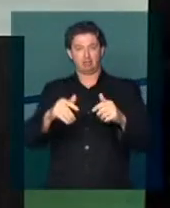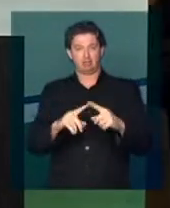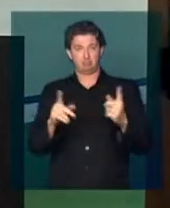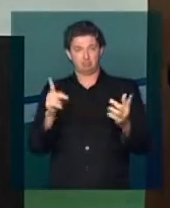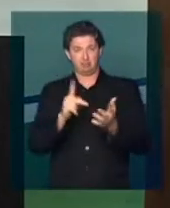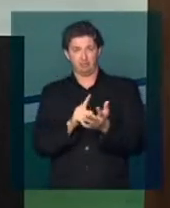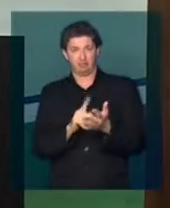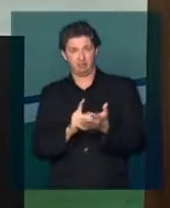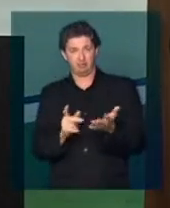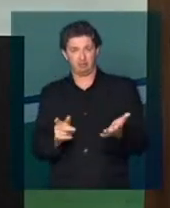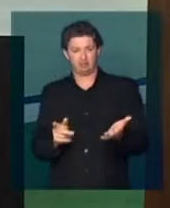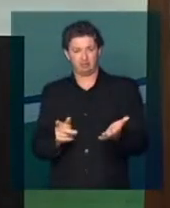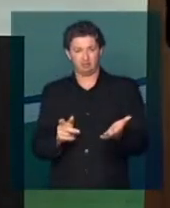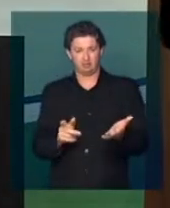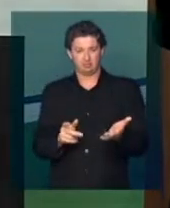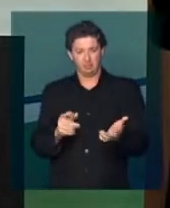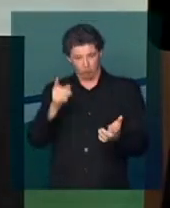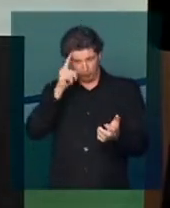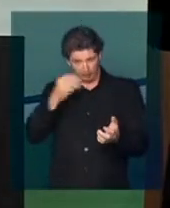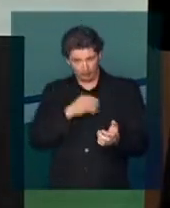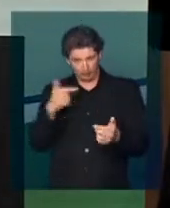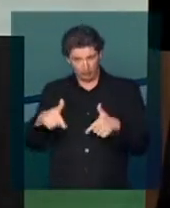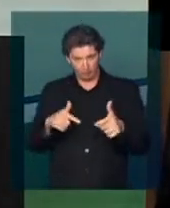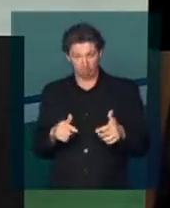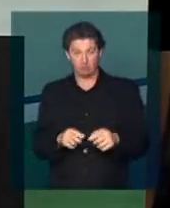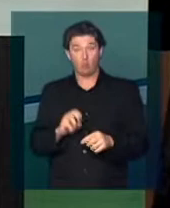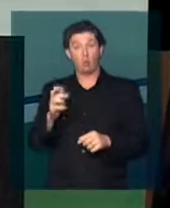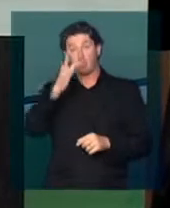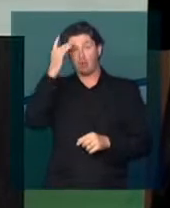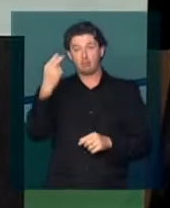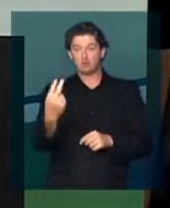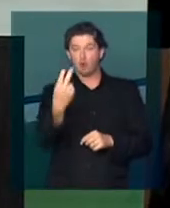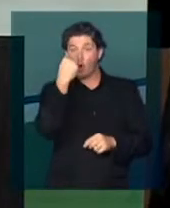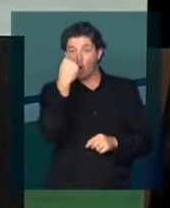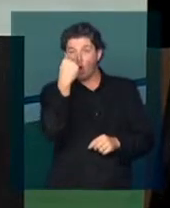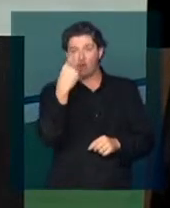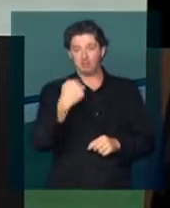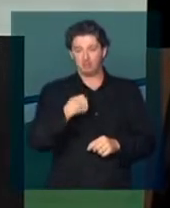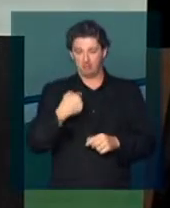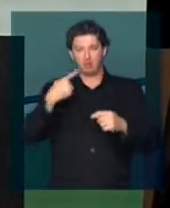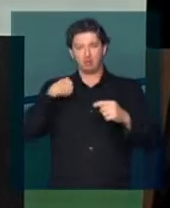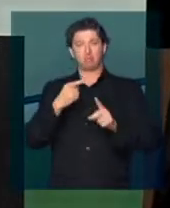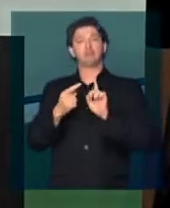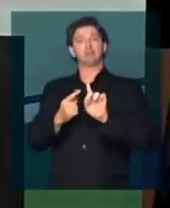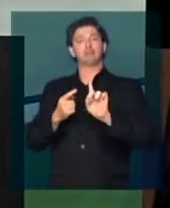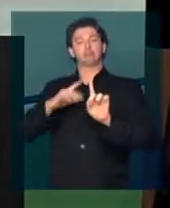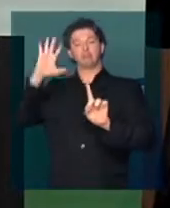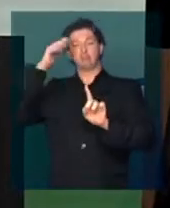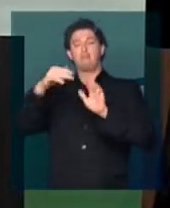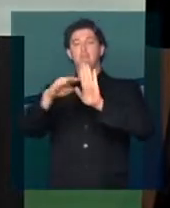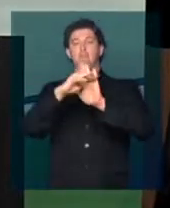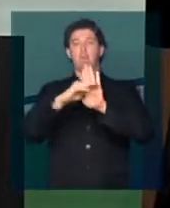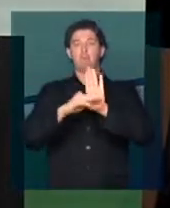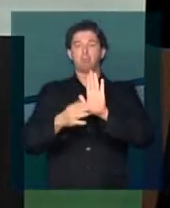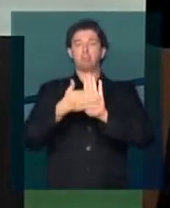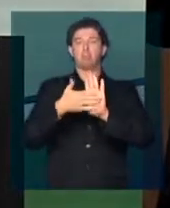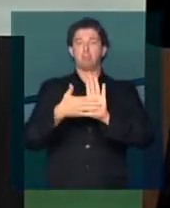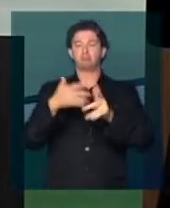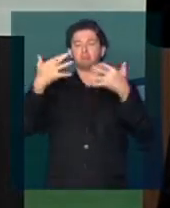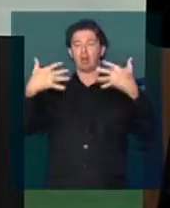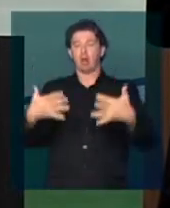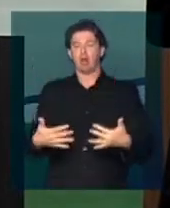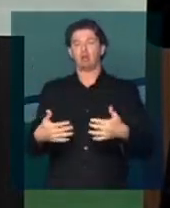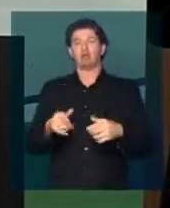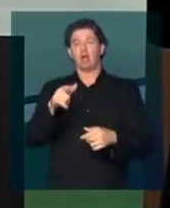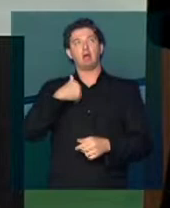realidade, não tem no seu dia a dia, ou é o eleitor vendo a proposta do candidato e decidindo se ele acredita ou não naquela